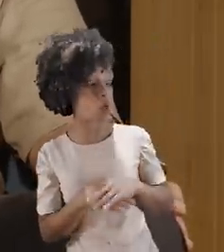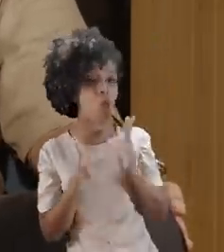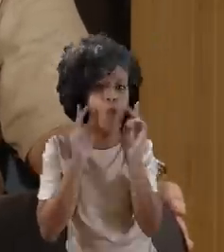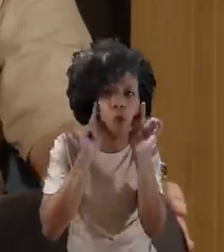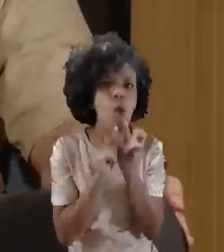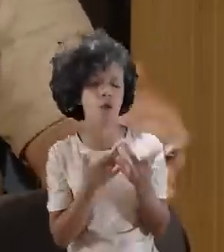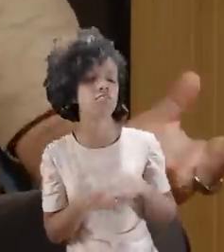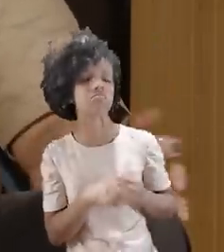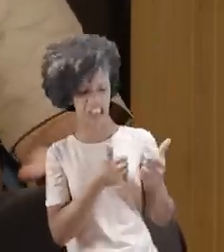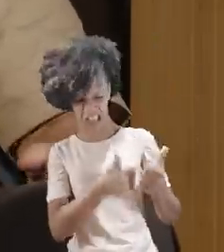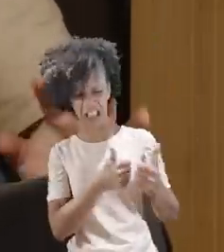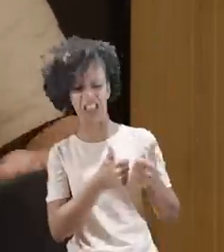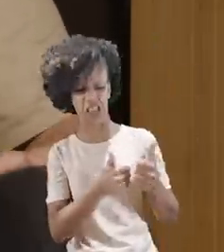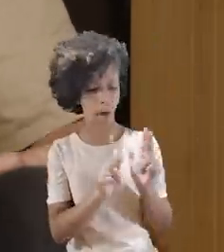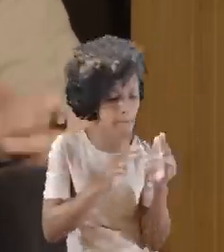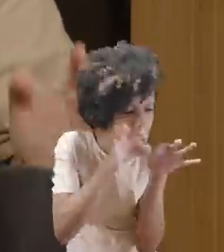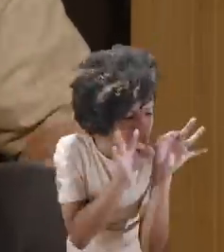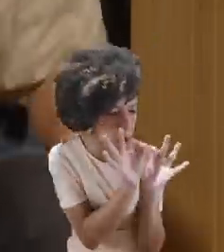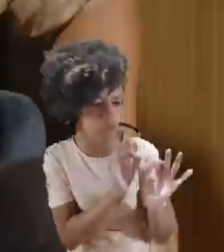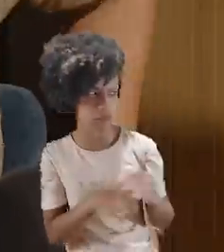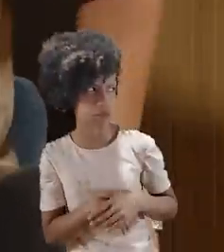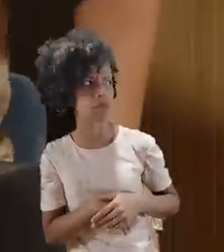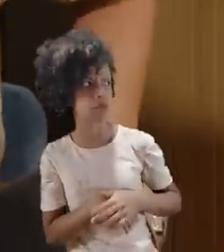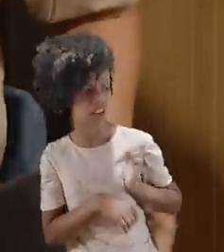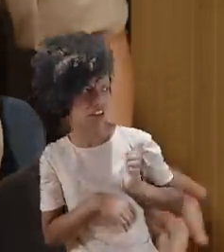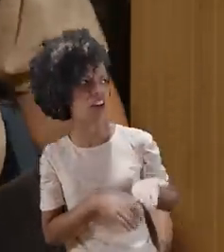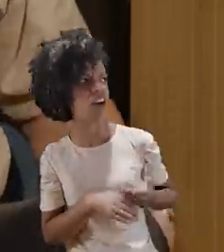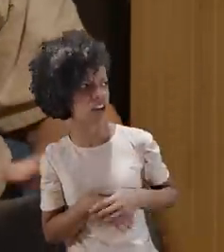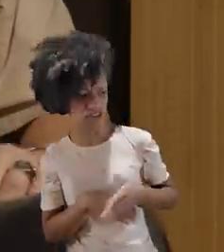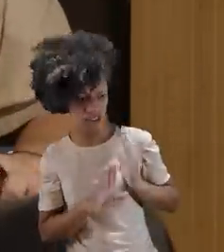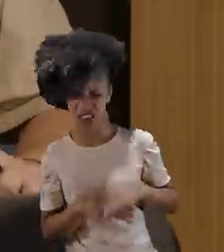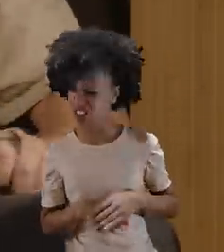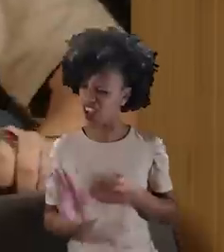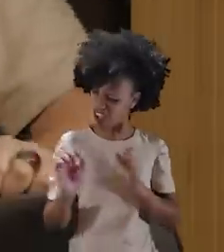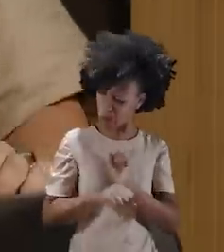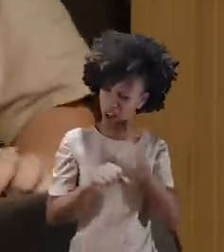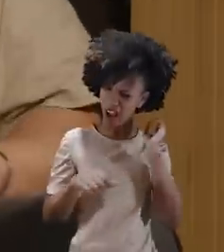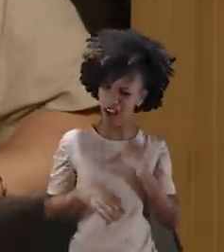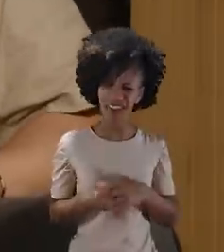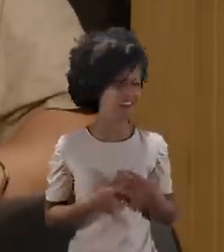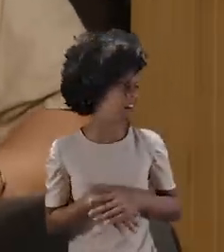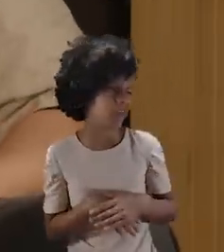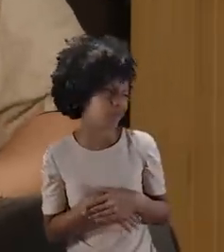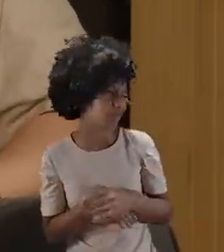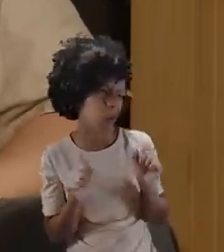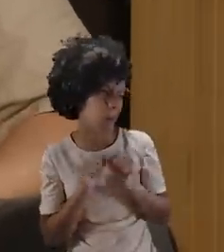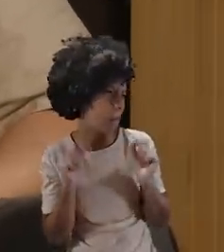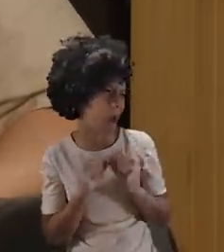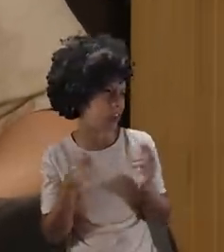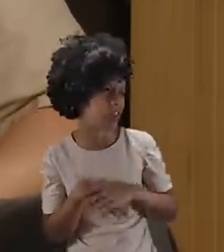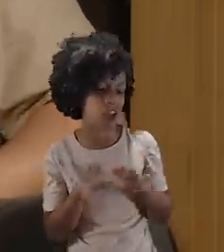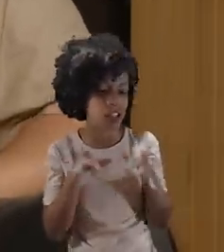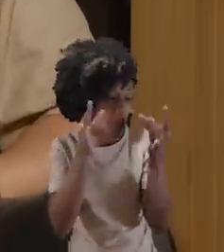fazer um negócio tá bonitona hein ah deixa disso lá falou é um negócio muito besta Cara